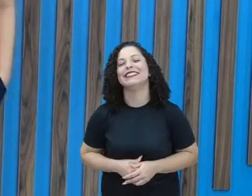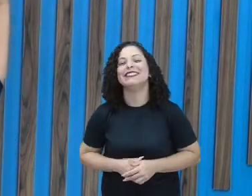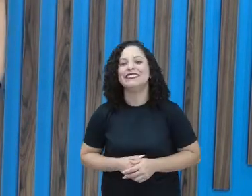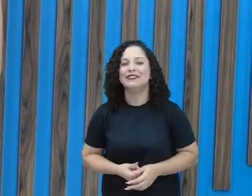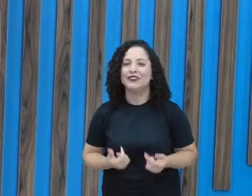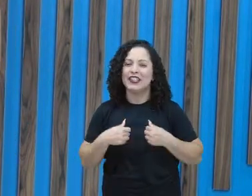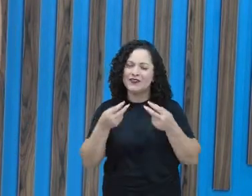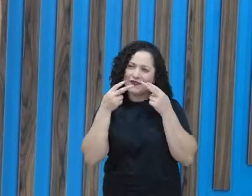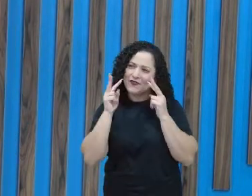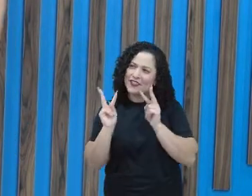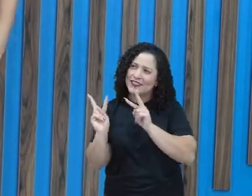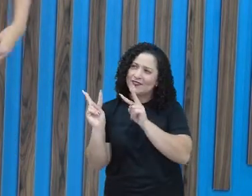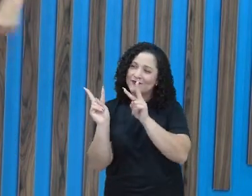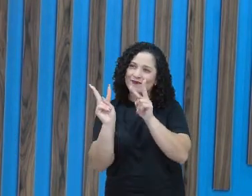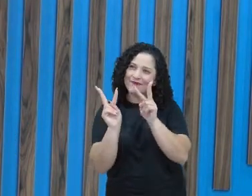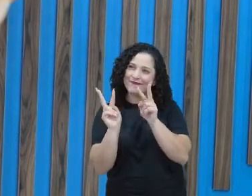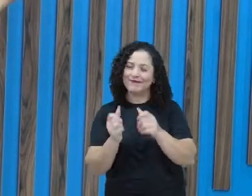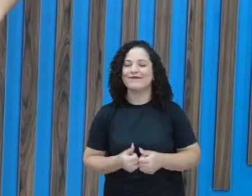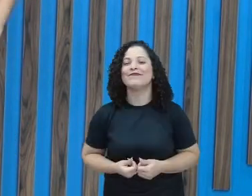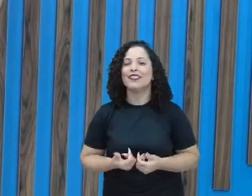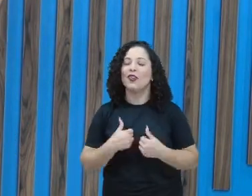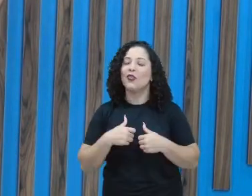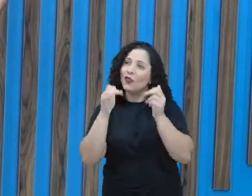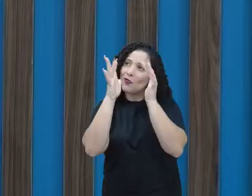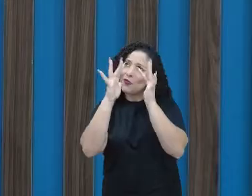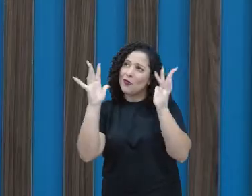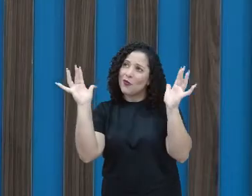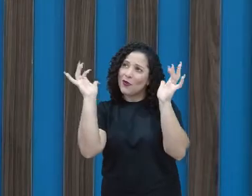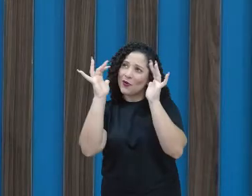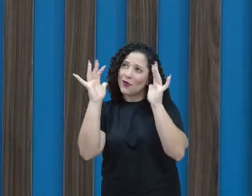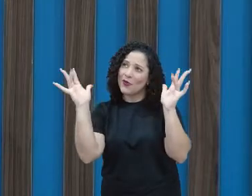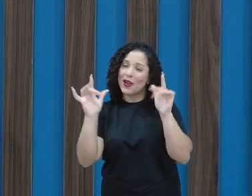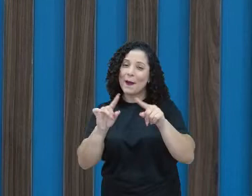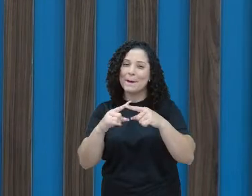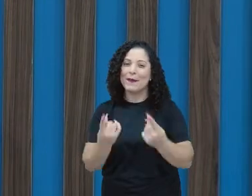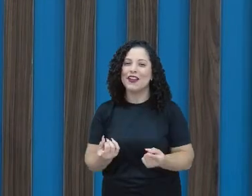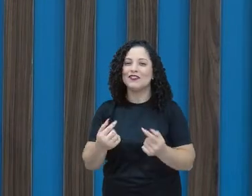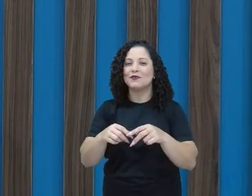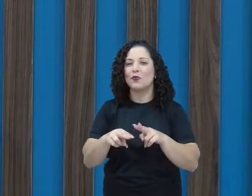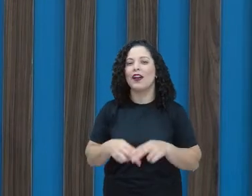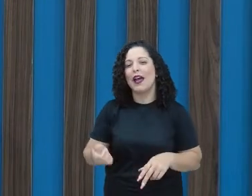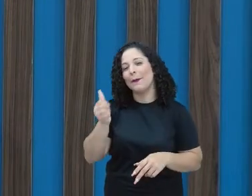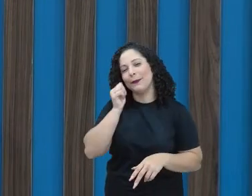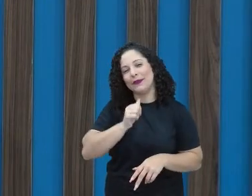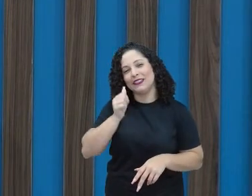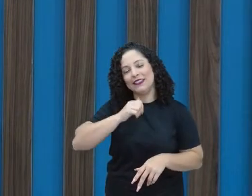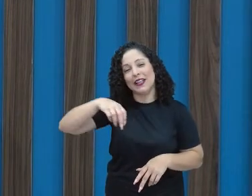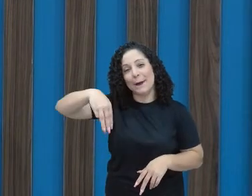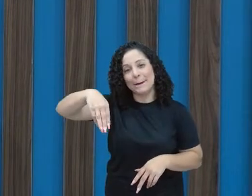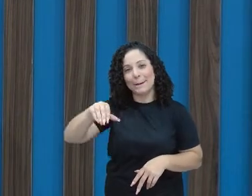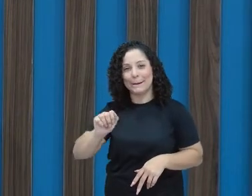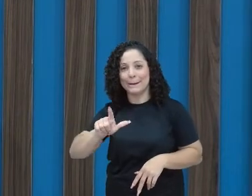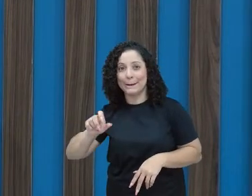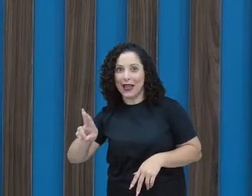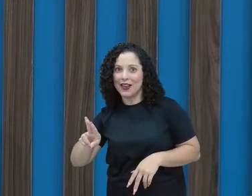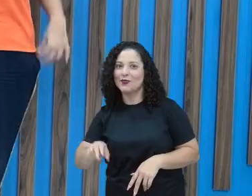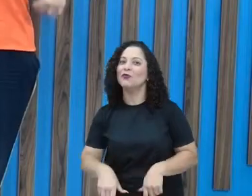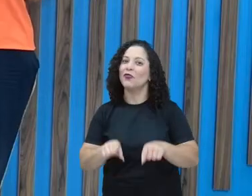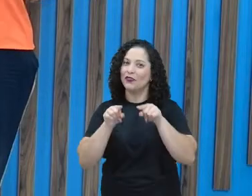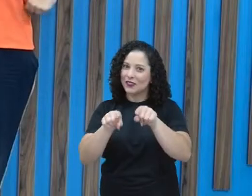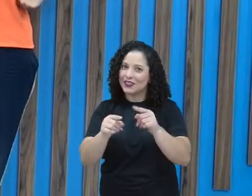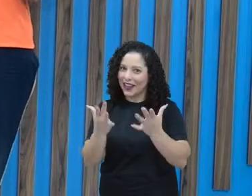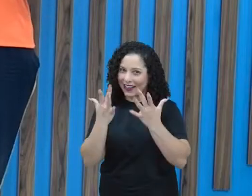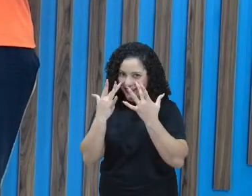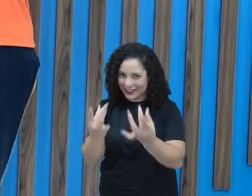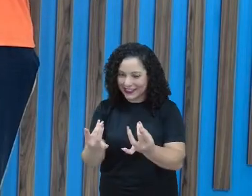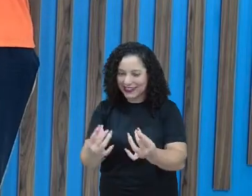olhando assim, até me dispersei, viu, gente? Mas foi só a prof que dispersou por causa de Malu, você não, hein? Presta atenção.